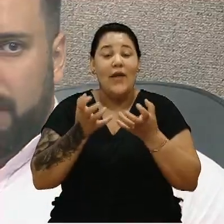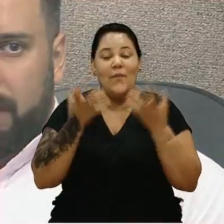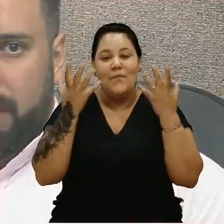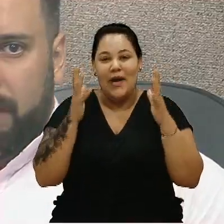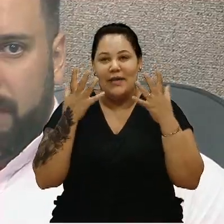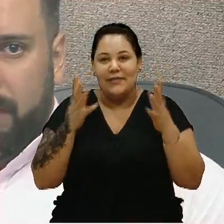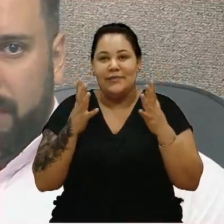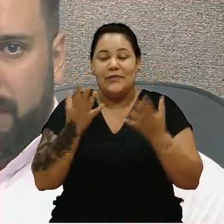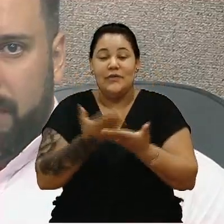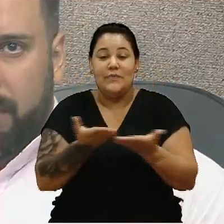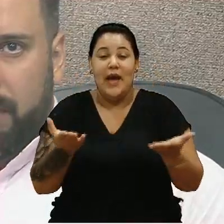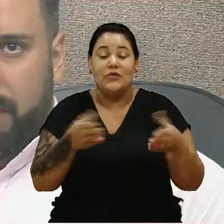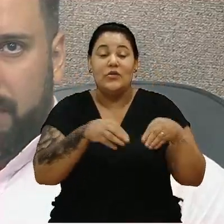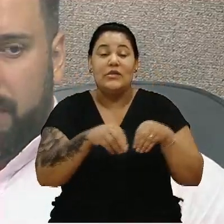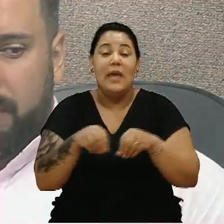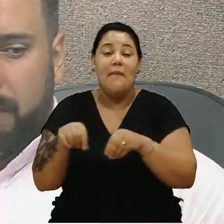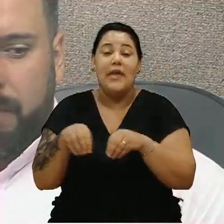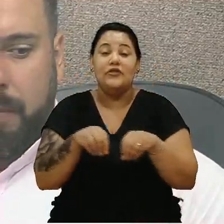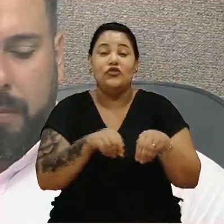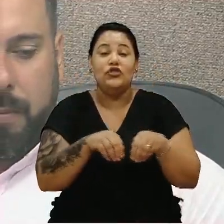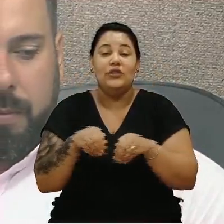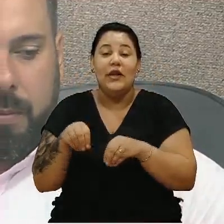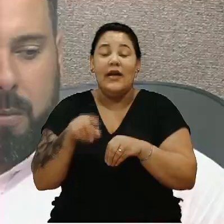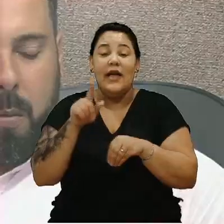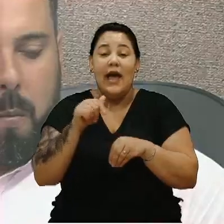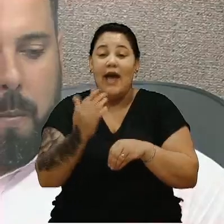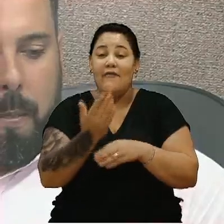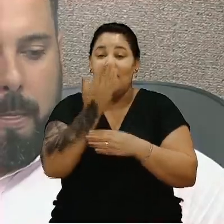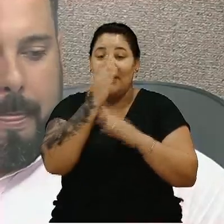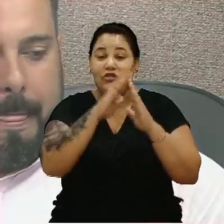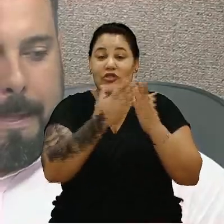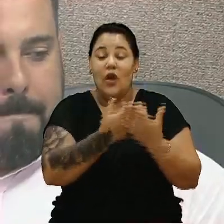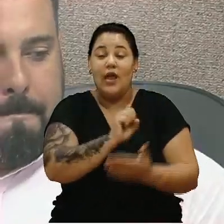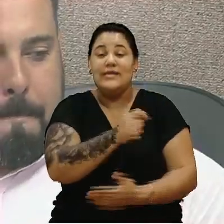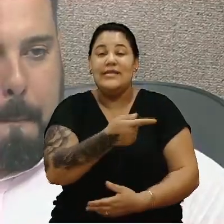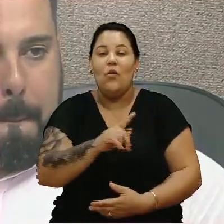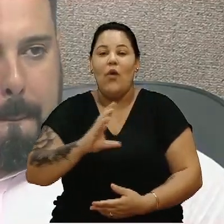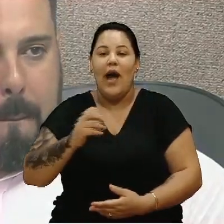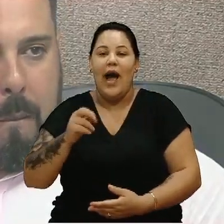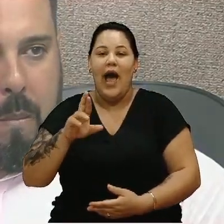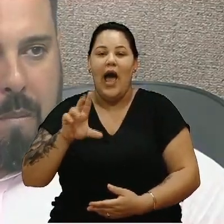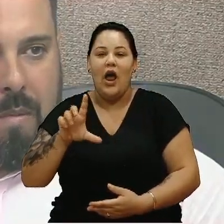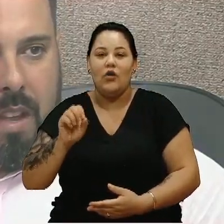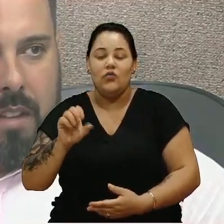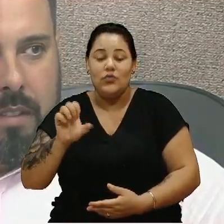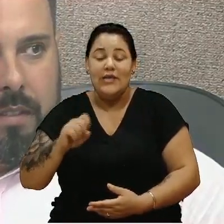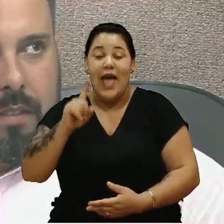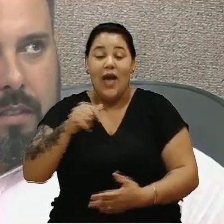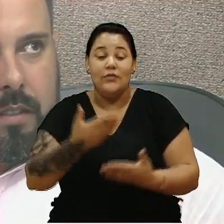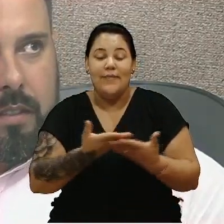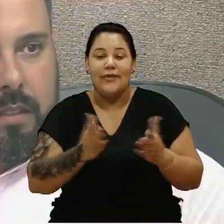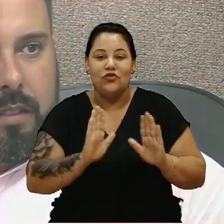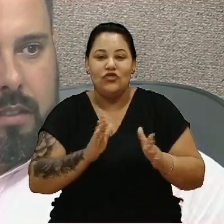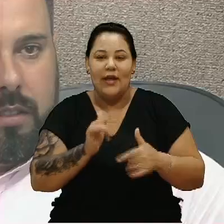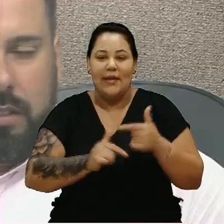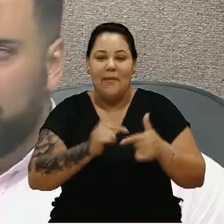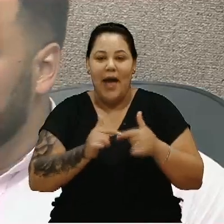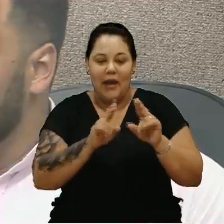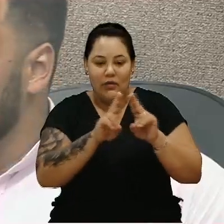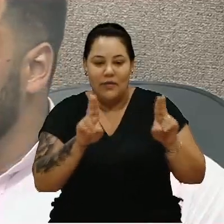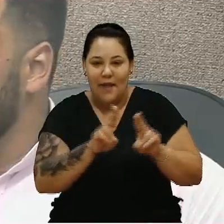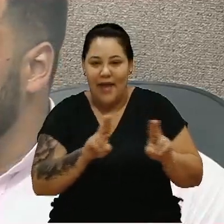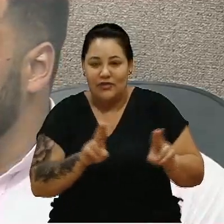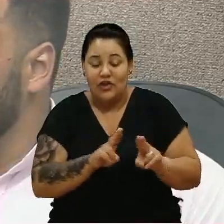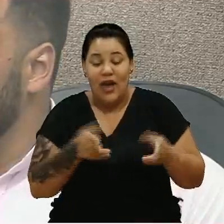Espaço Semente, ele funciona na frente do Colégio São Carlos, num espaço, né, que já funciona a Unimed, e vem